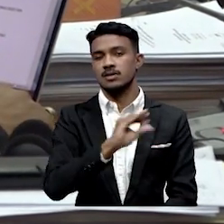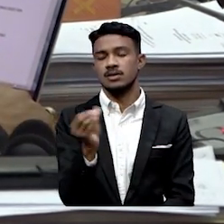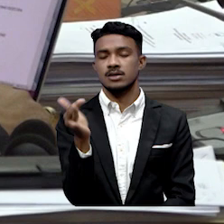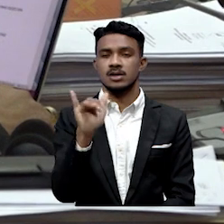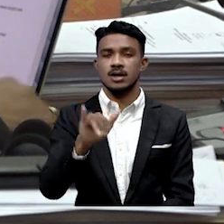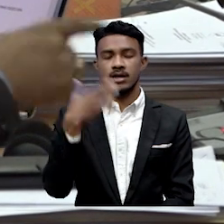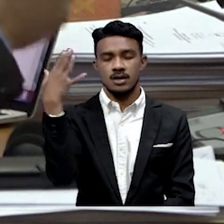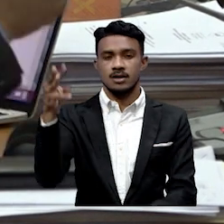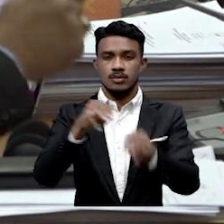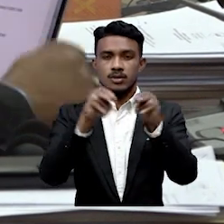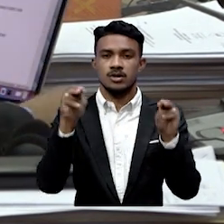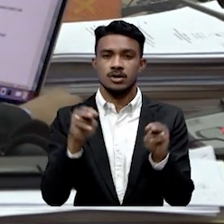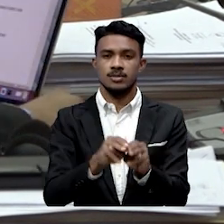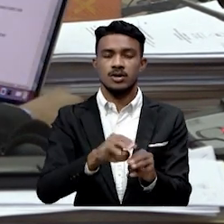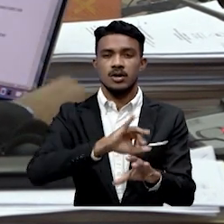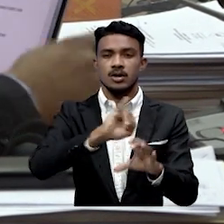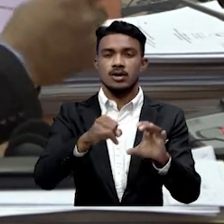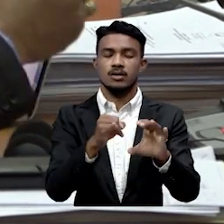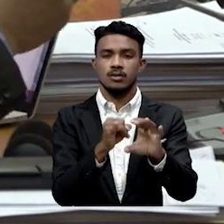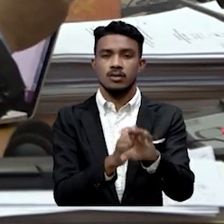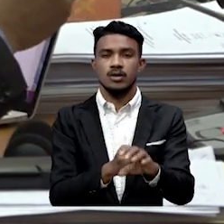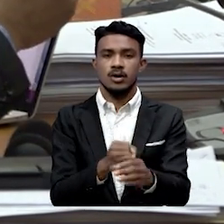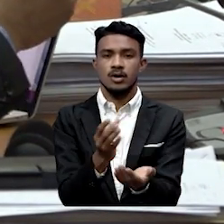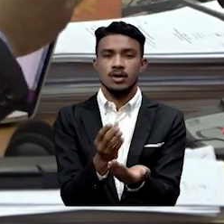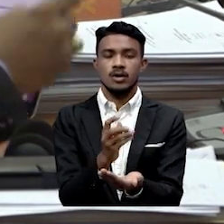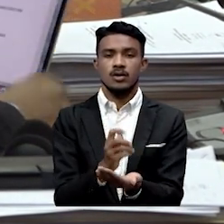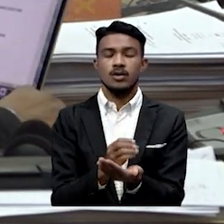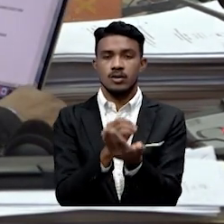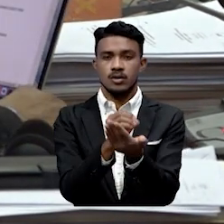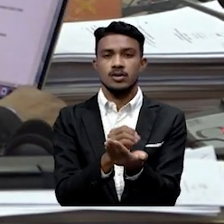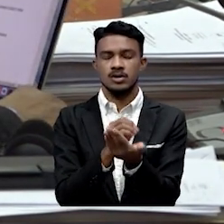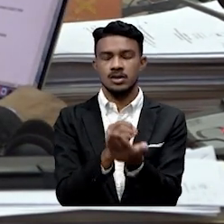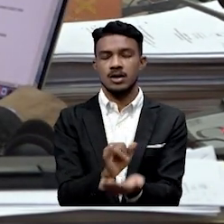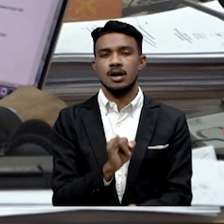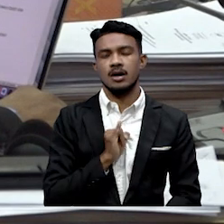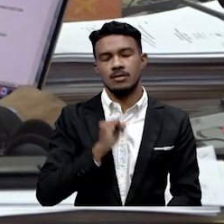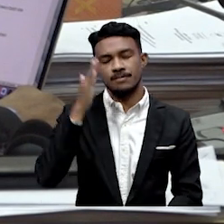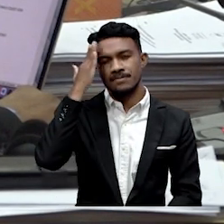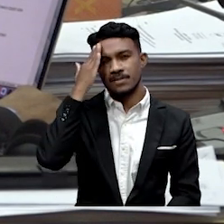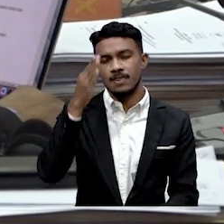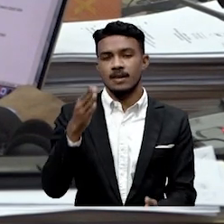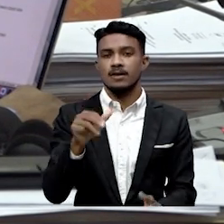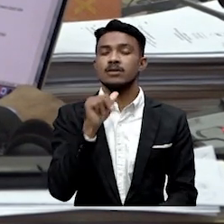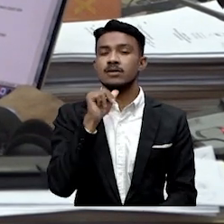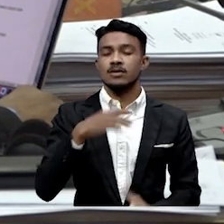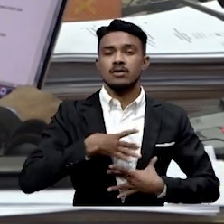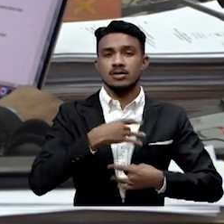e municipais, inclui Raiwa. Hau aceita ho sistema de uluk. Dia